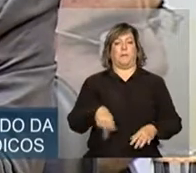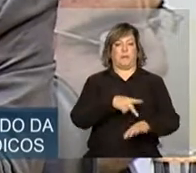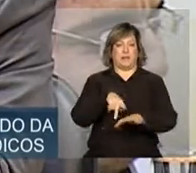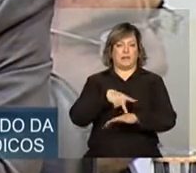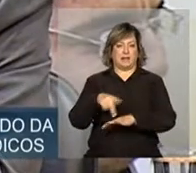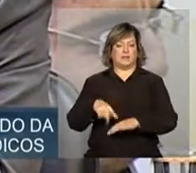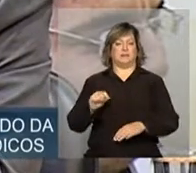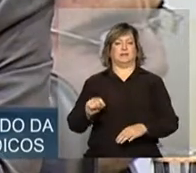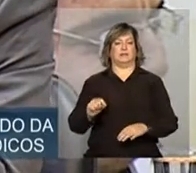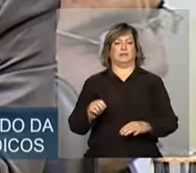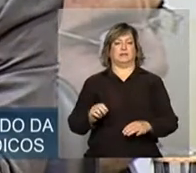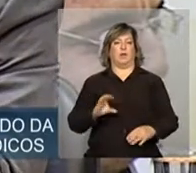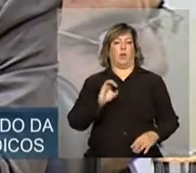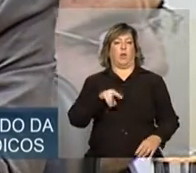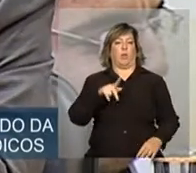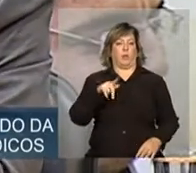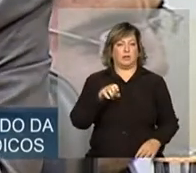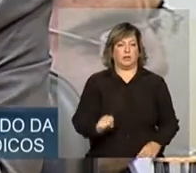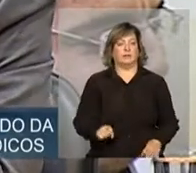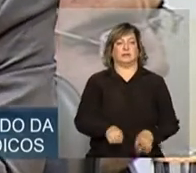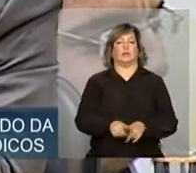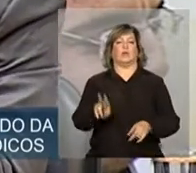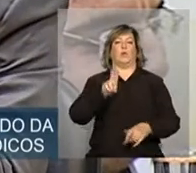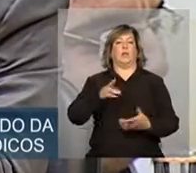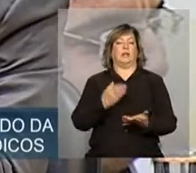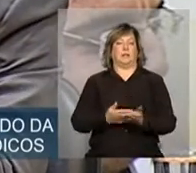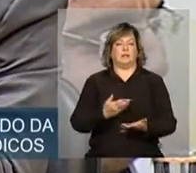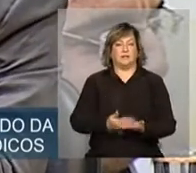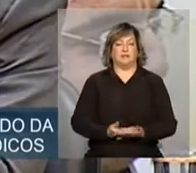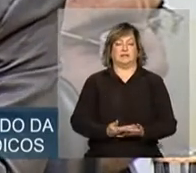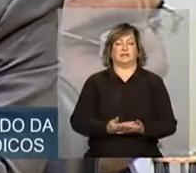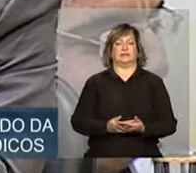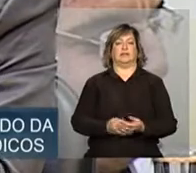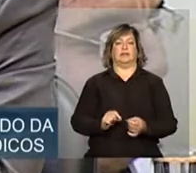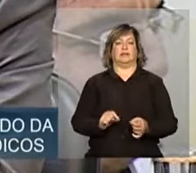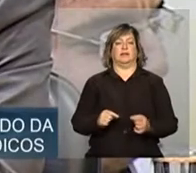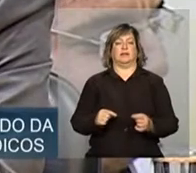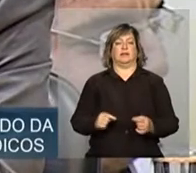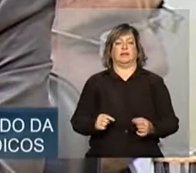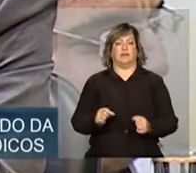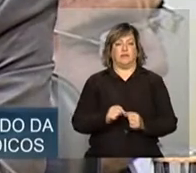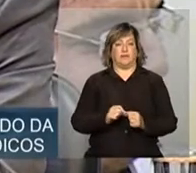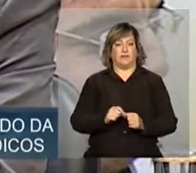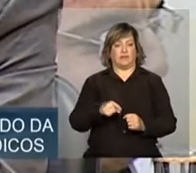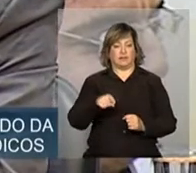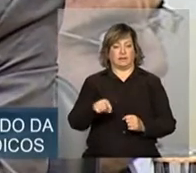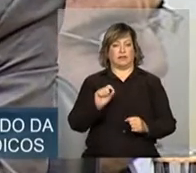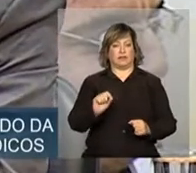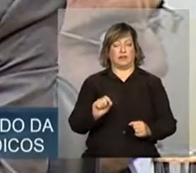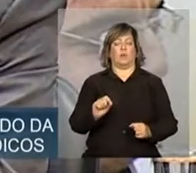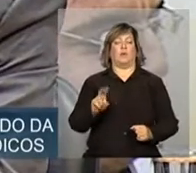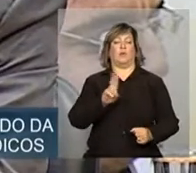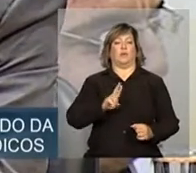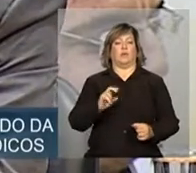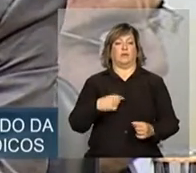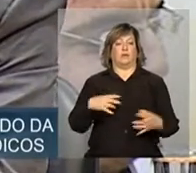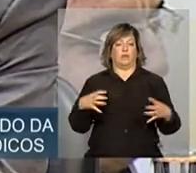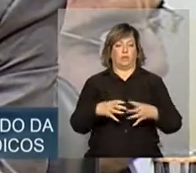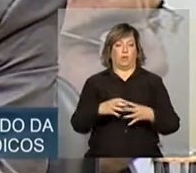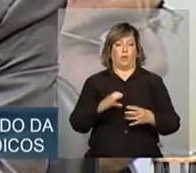com organizações não governamentais universidades mediado ou não pela organização pan-americana de saúde